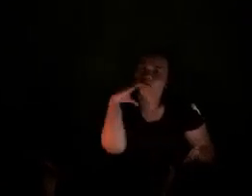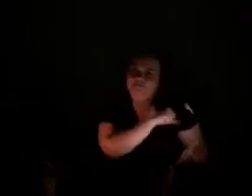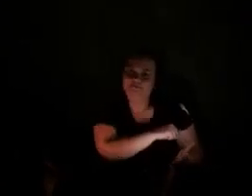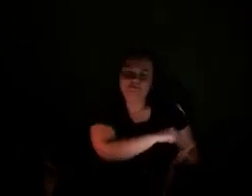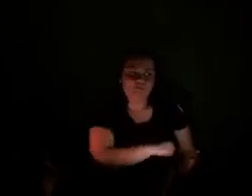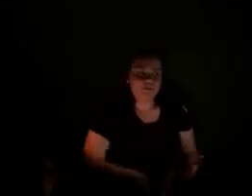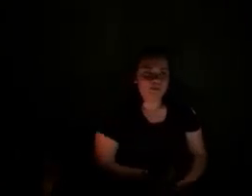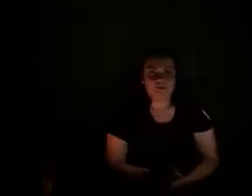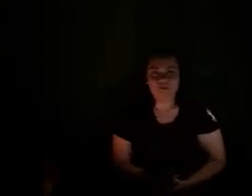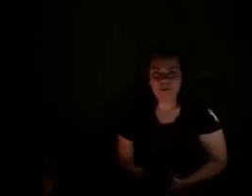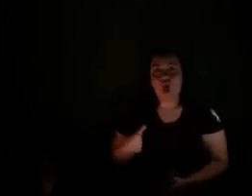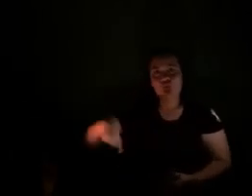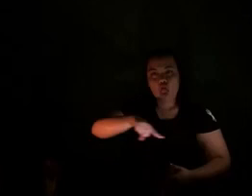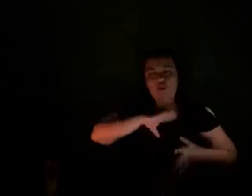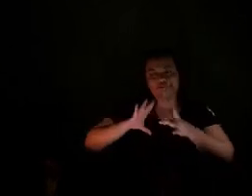vós também.